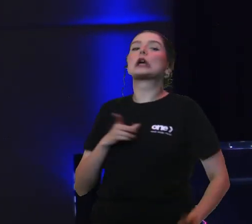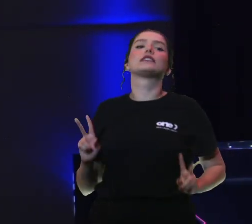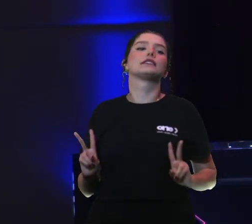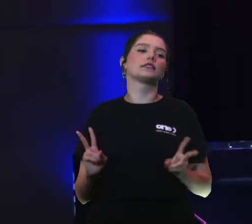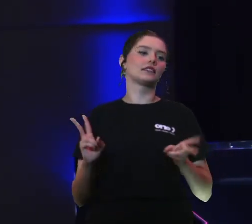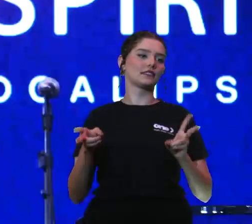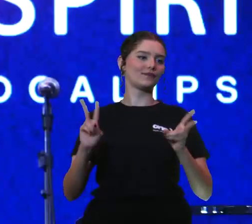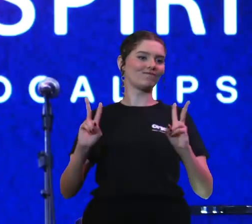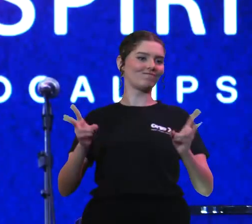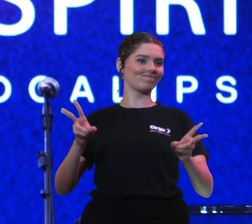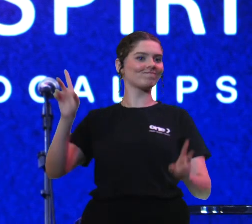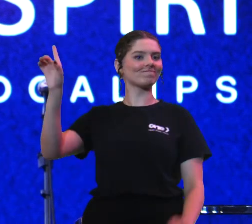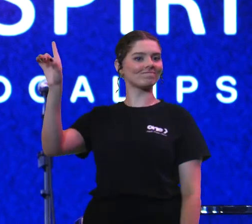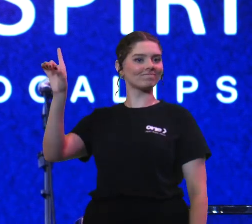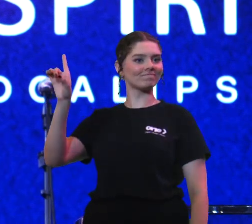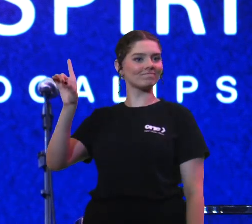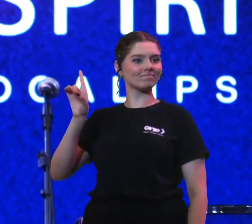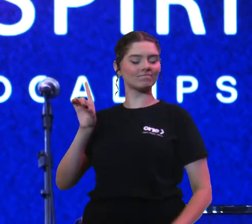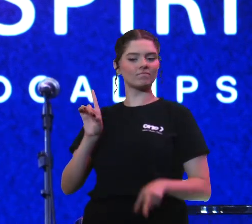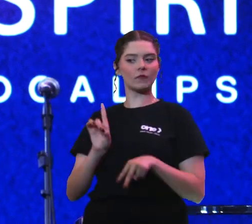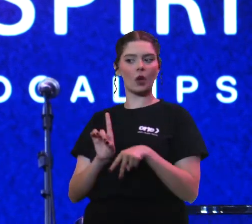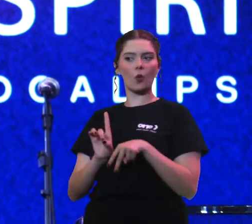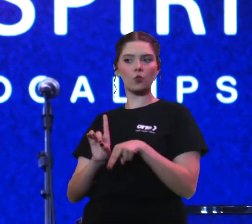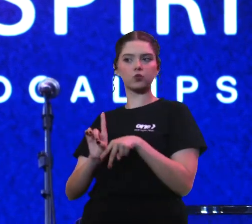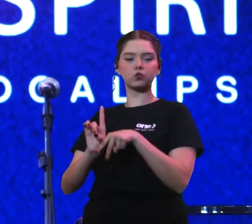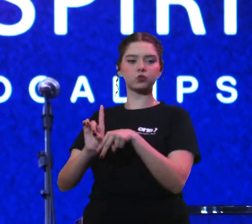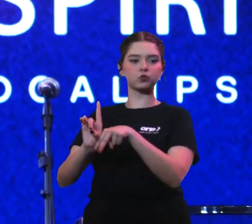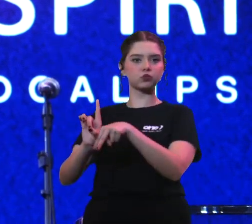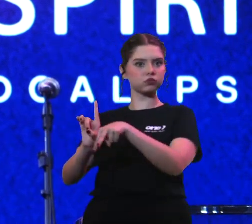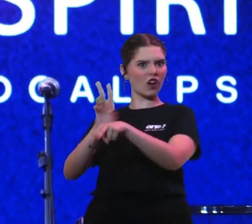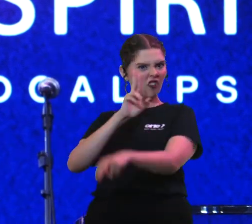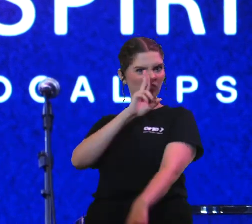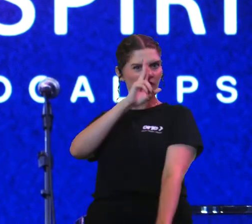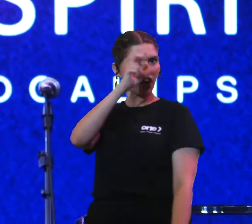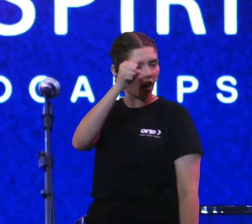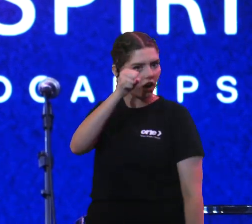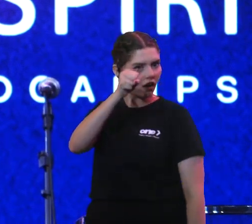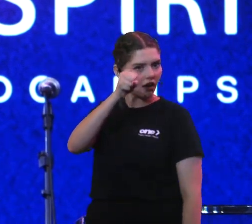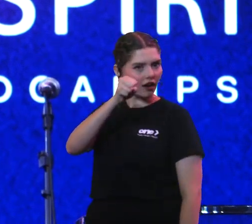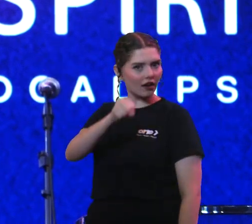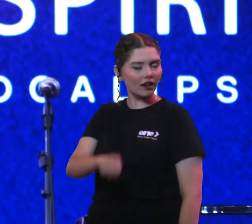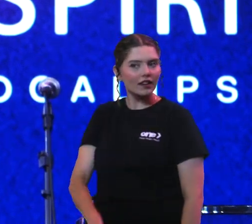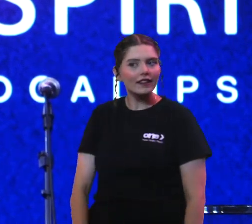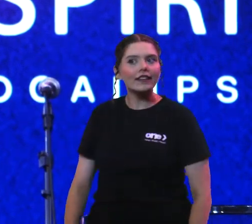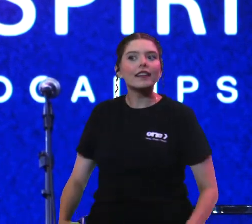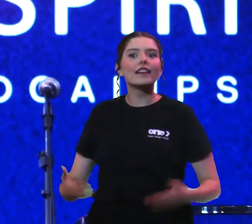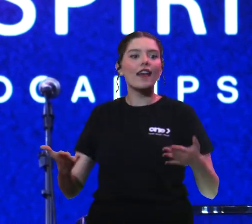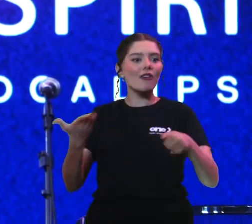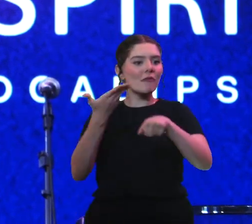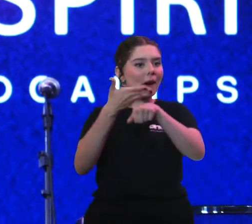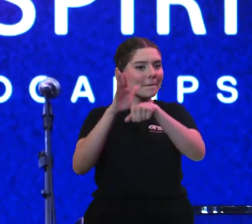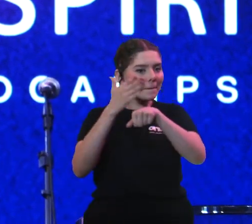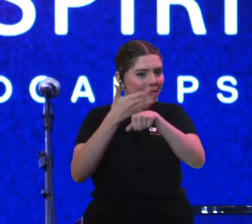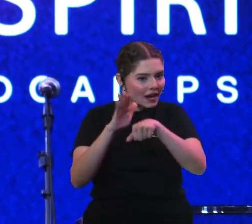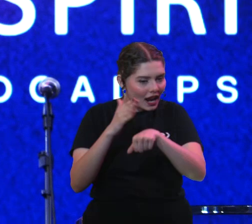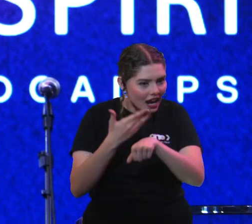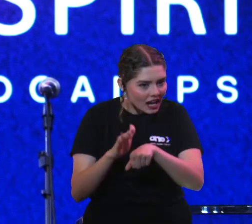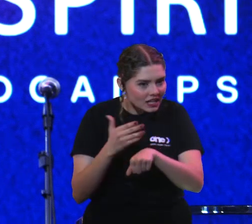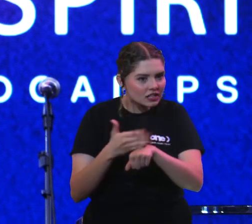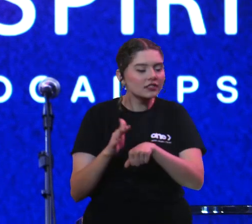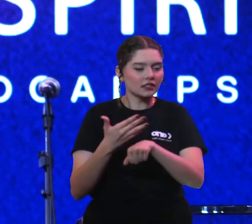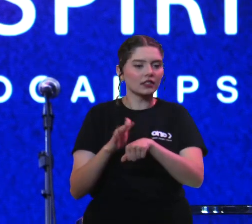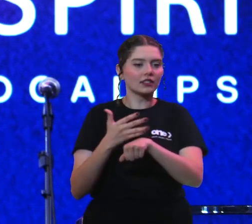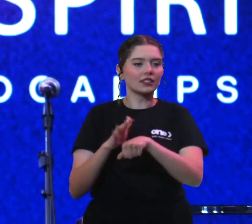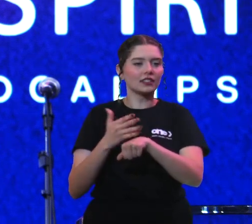sempre caminhando fervoroso na nossa caminhada com o Senhor. Esta é uma atitude na nossa caminhada